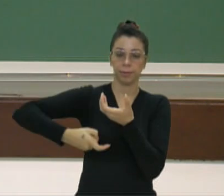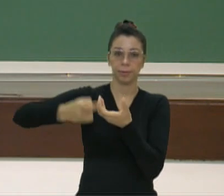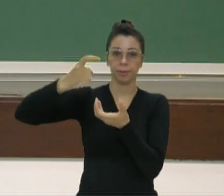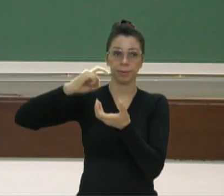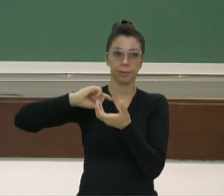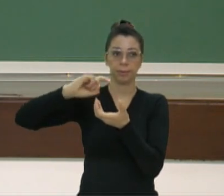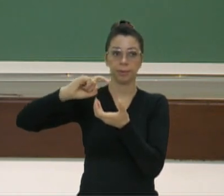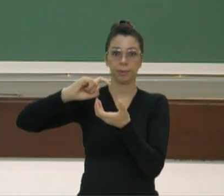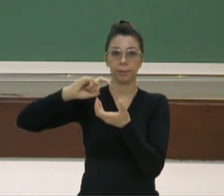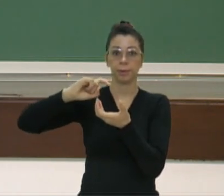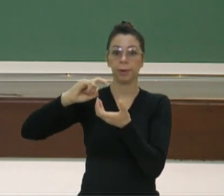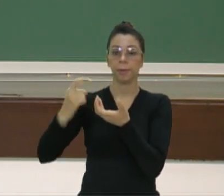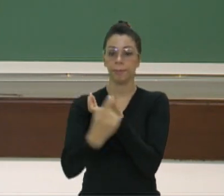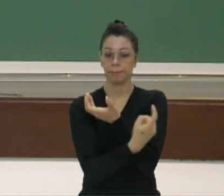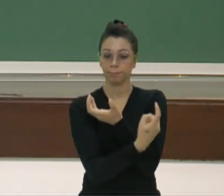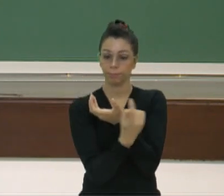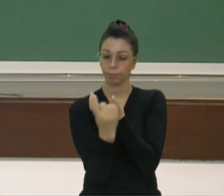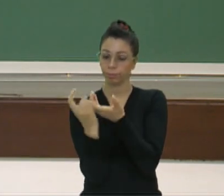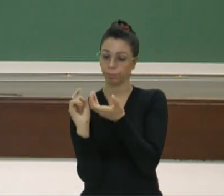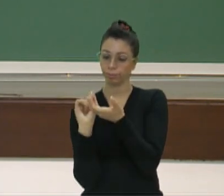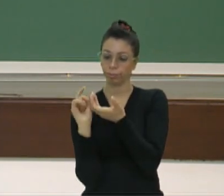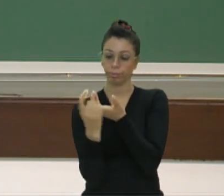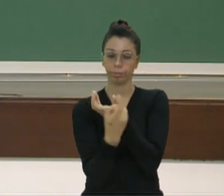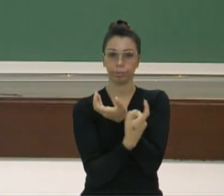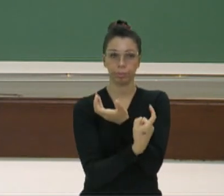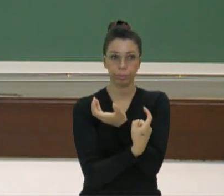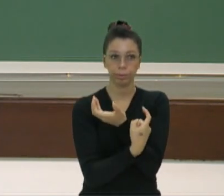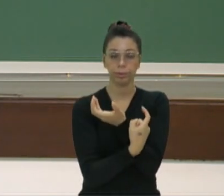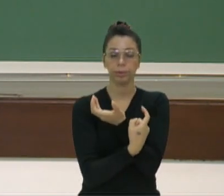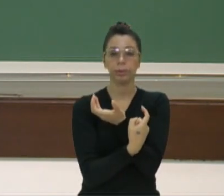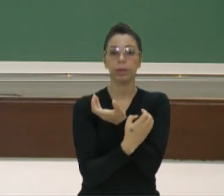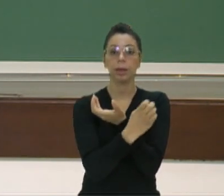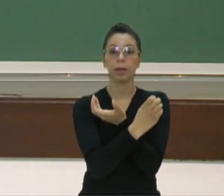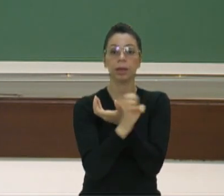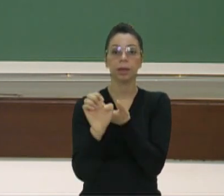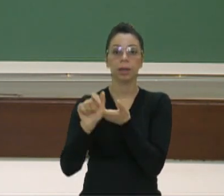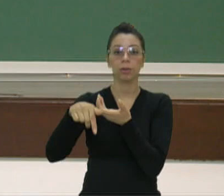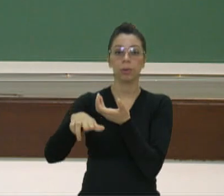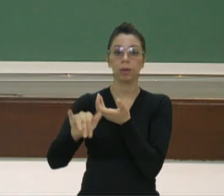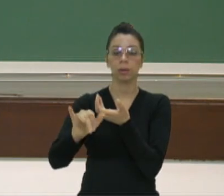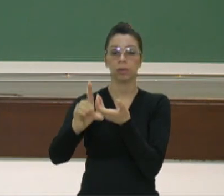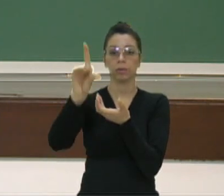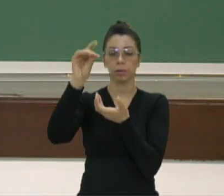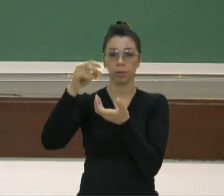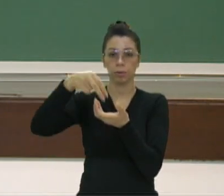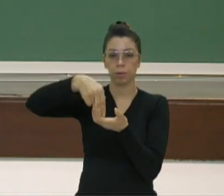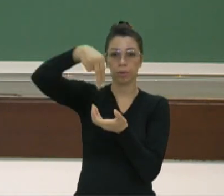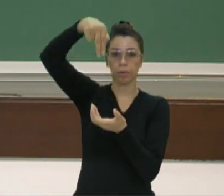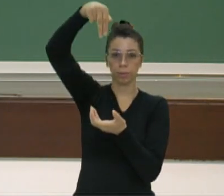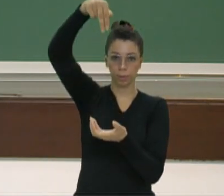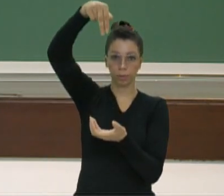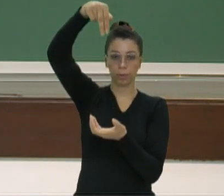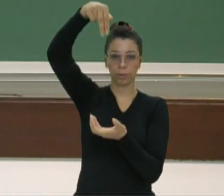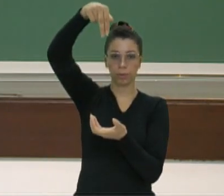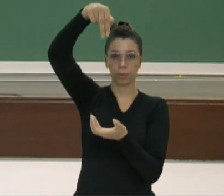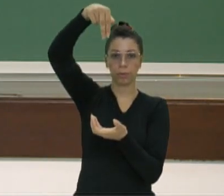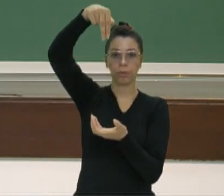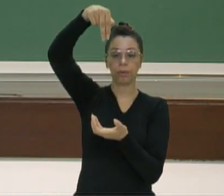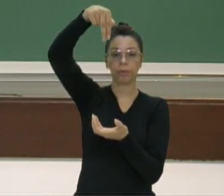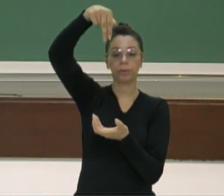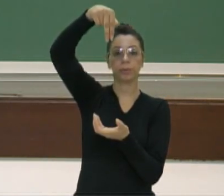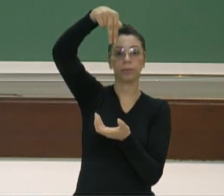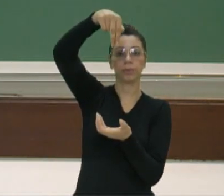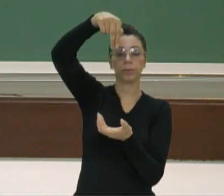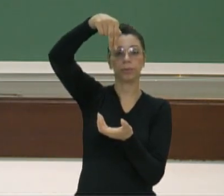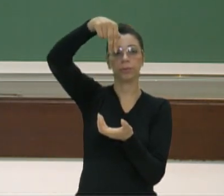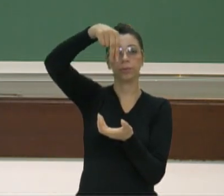do Equador, que divide em duas áreas iguais, a parte norte, metade da esfera,